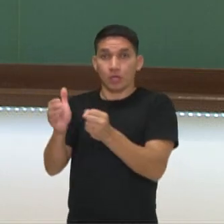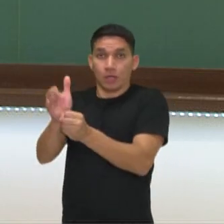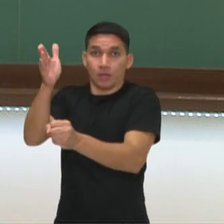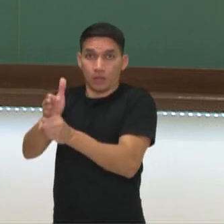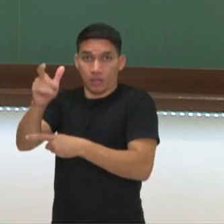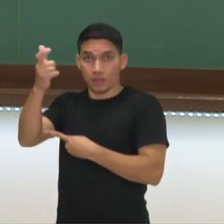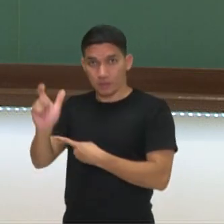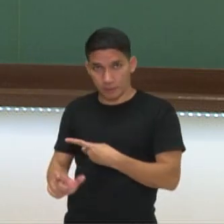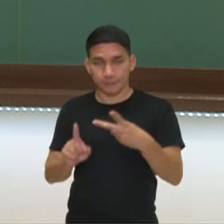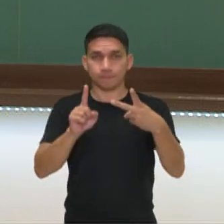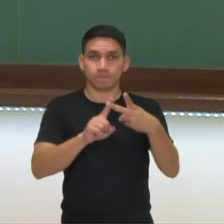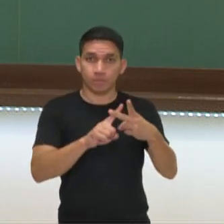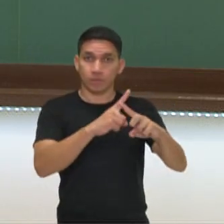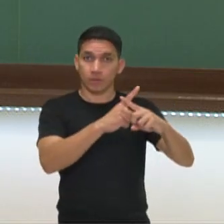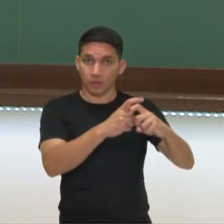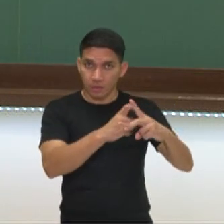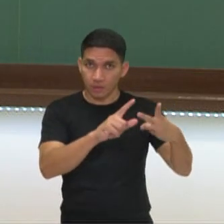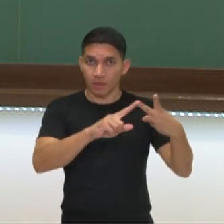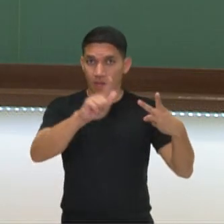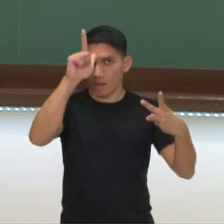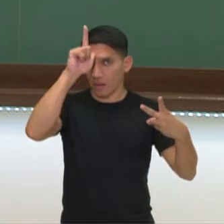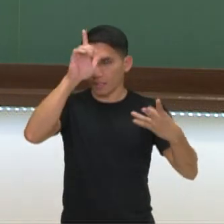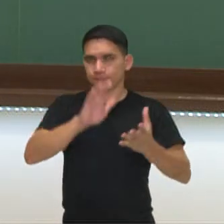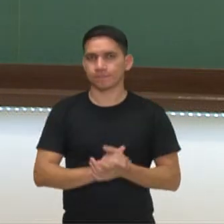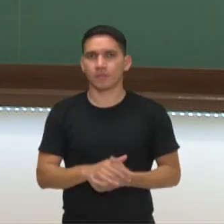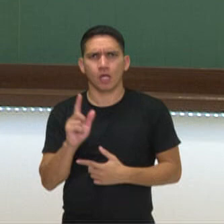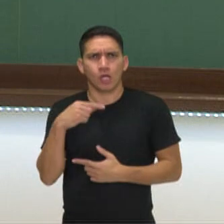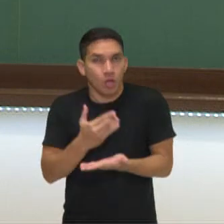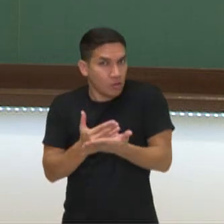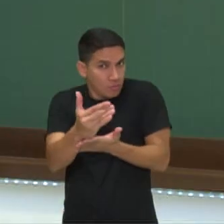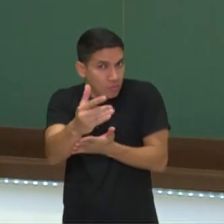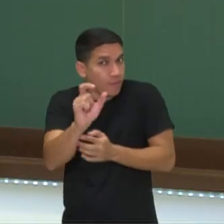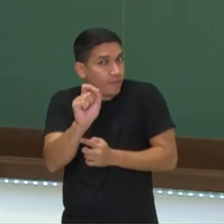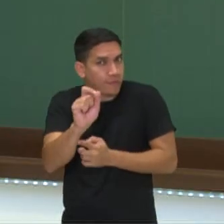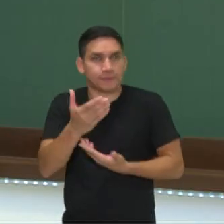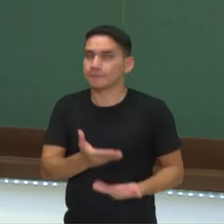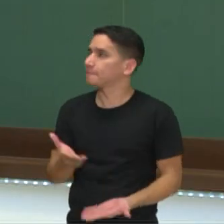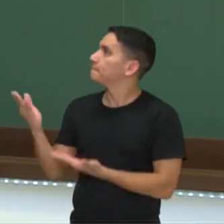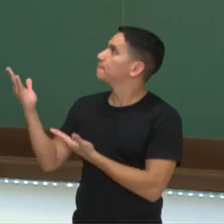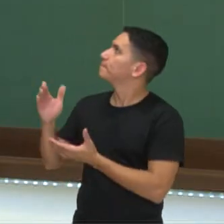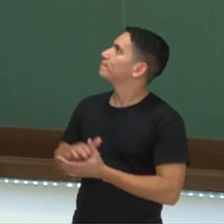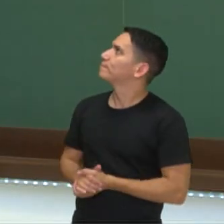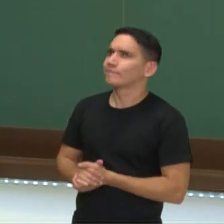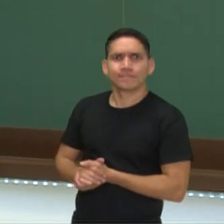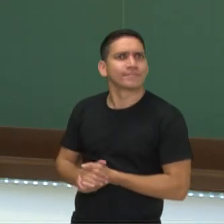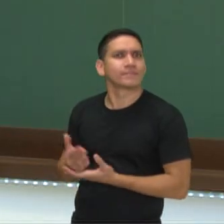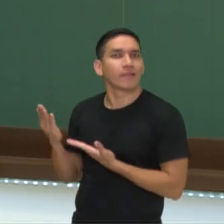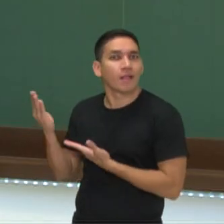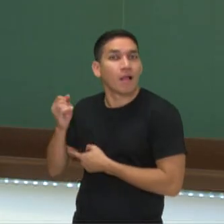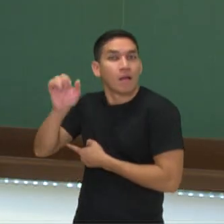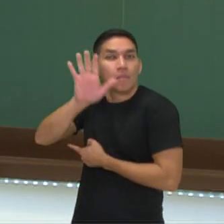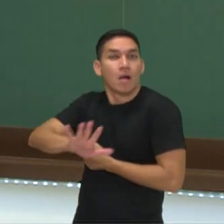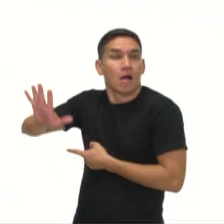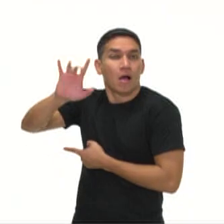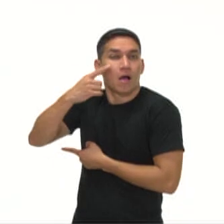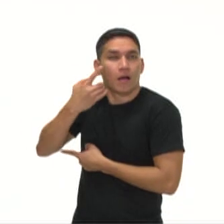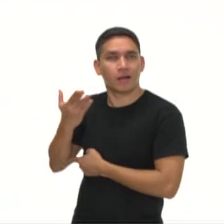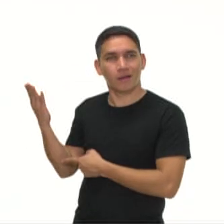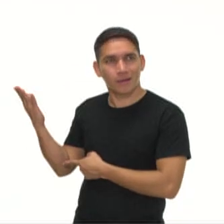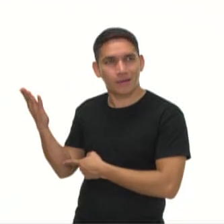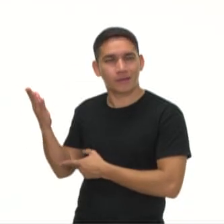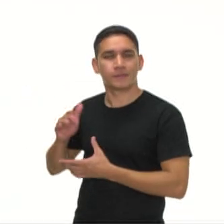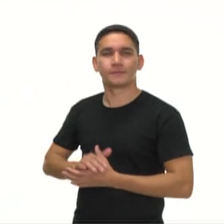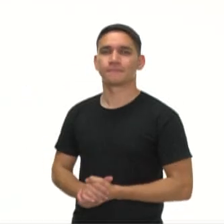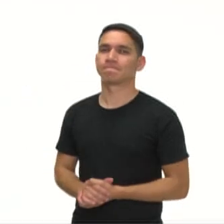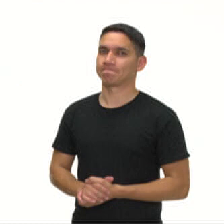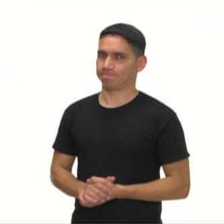Itália e o nazismo da Alemanha. E para a gente começar, dê uma boa olhada nessa imagem do seu lado